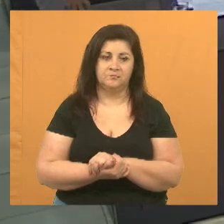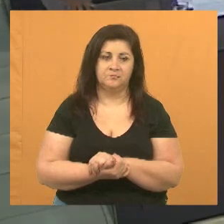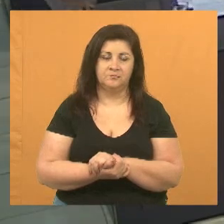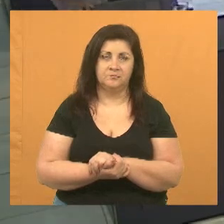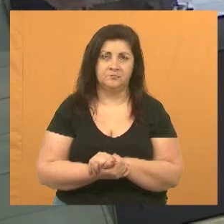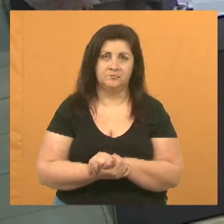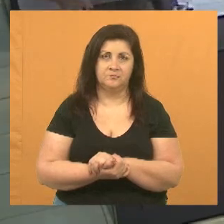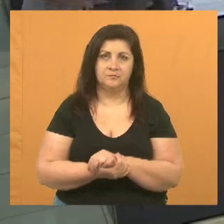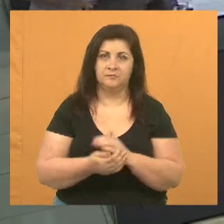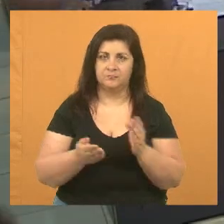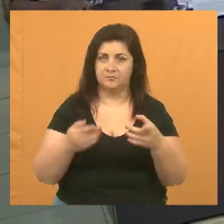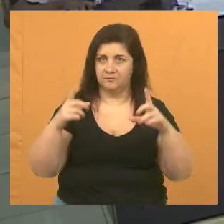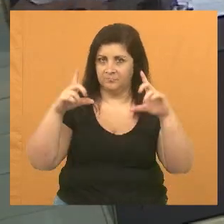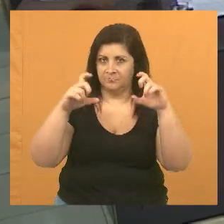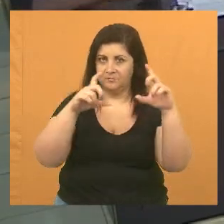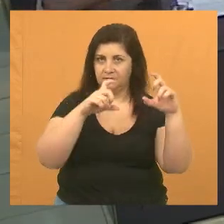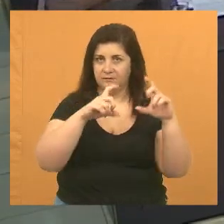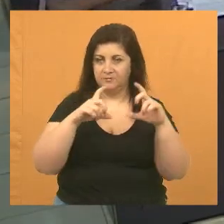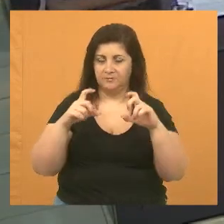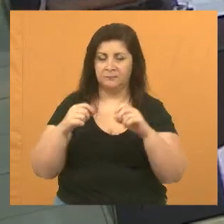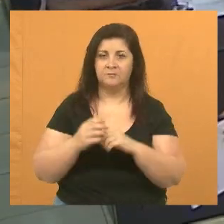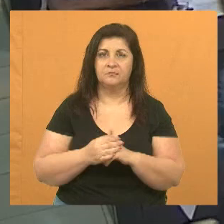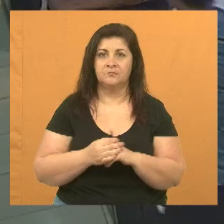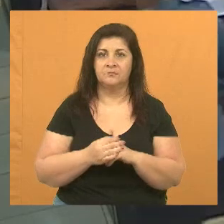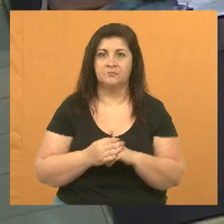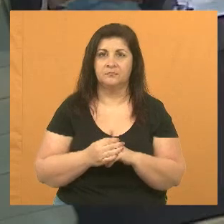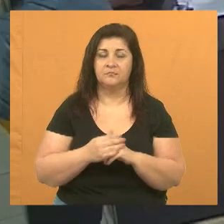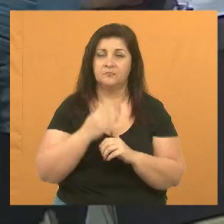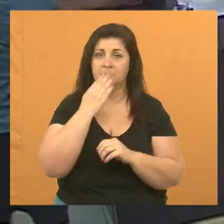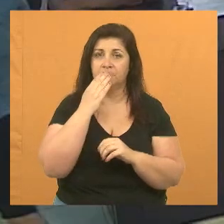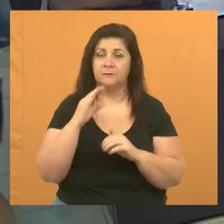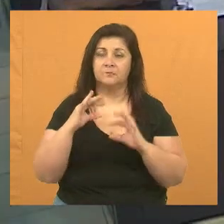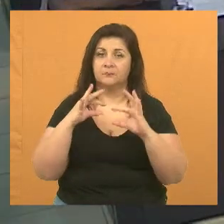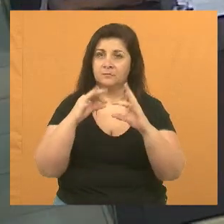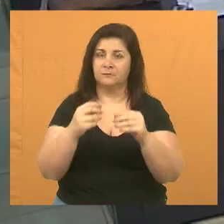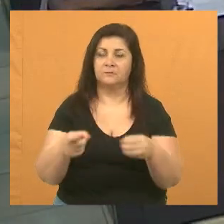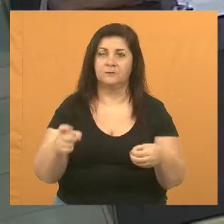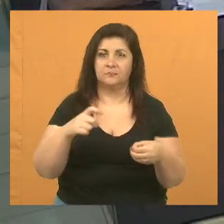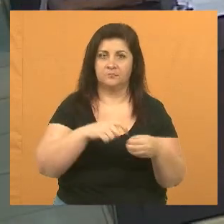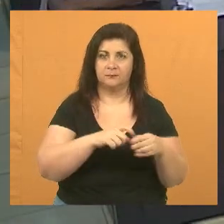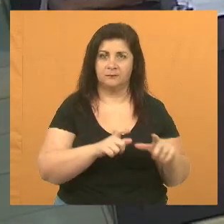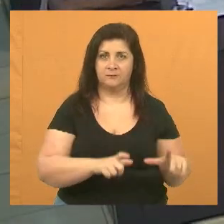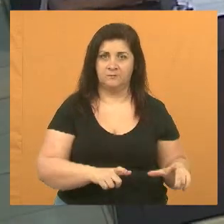Finalizando as fotos. Ok. Pedimos a todos que dirijam seus lugares.